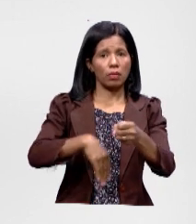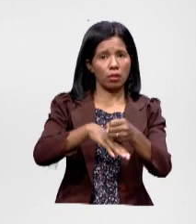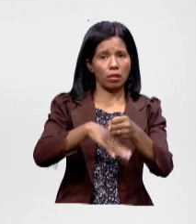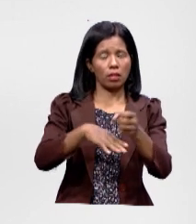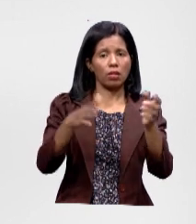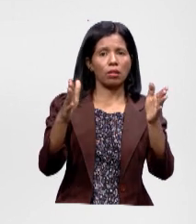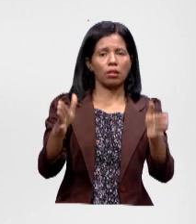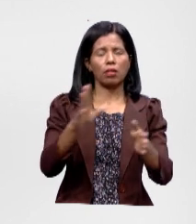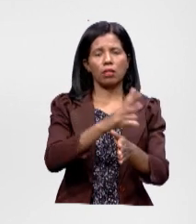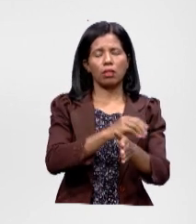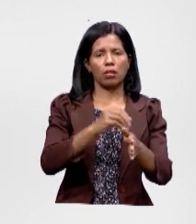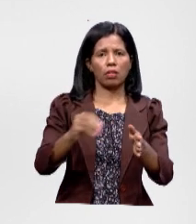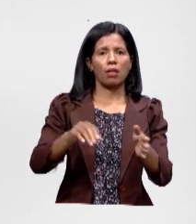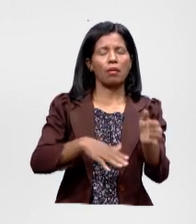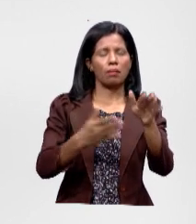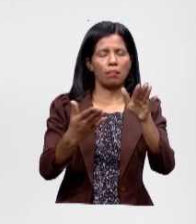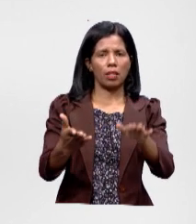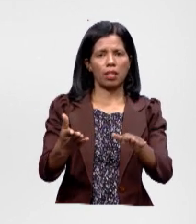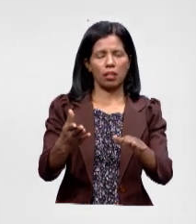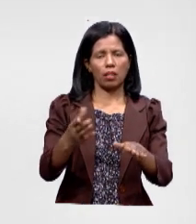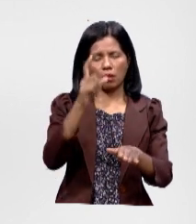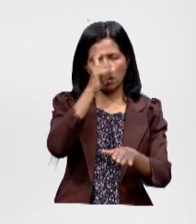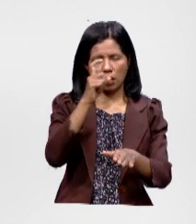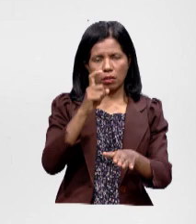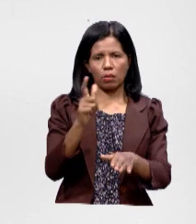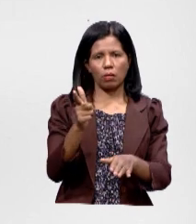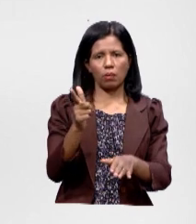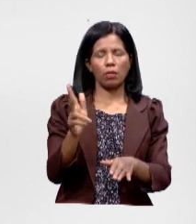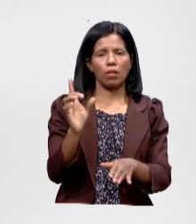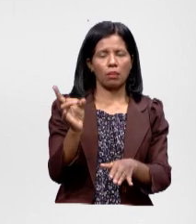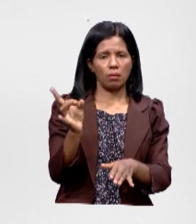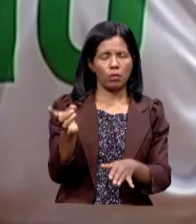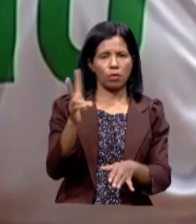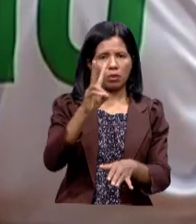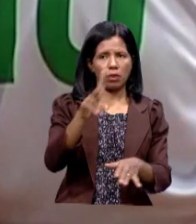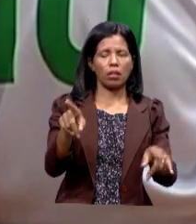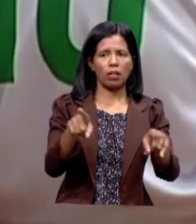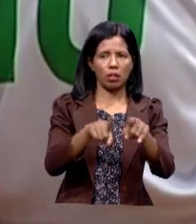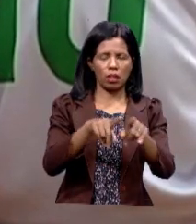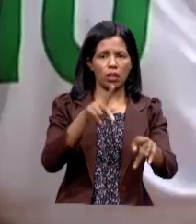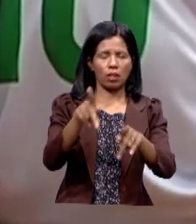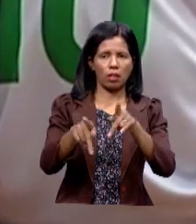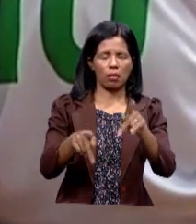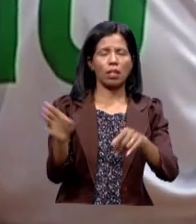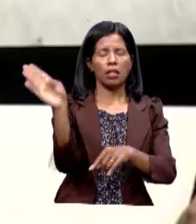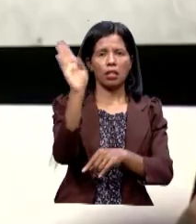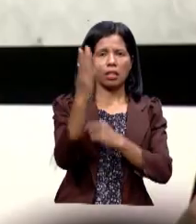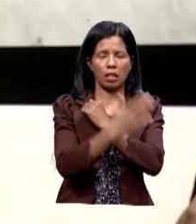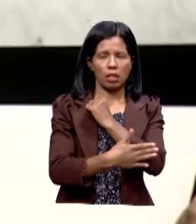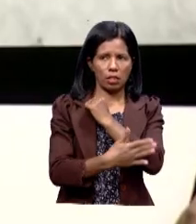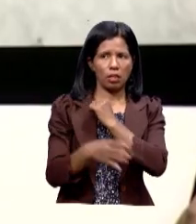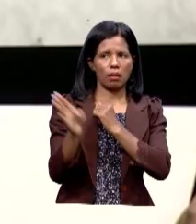ne, ha kutu is ho idade walo nulu resing ruam. Tamba tur sanana, Pelé ha nesan erroi ba na San Brasil, no